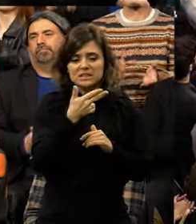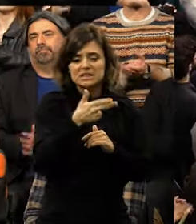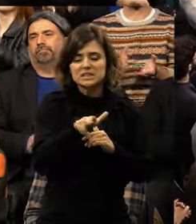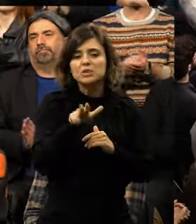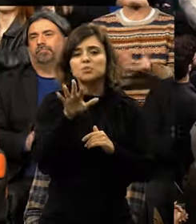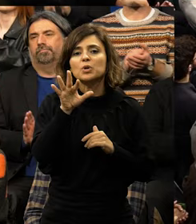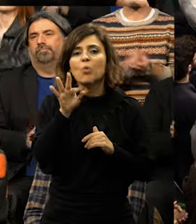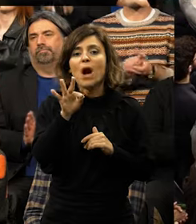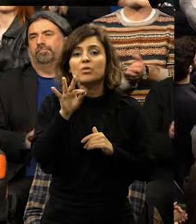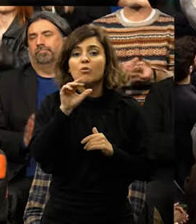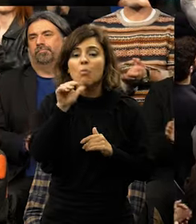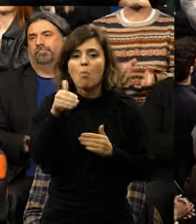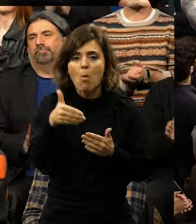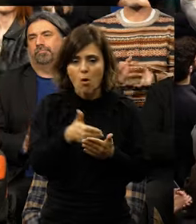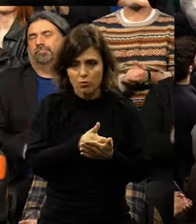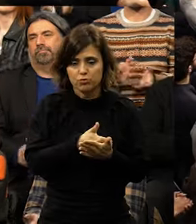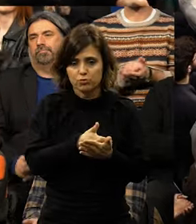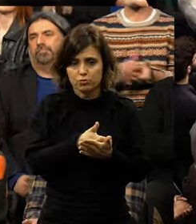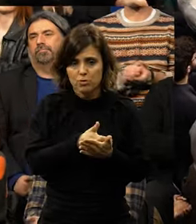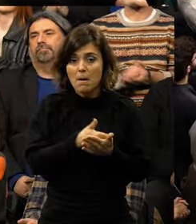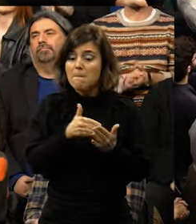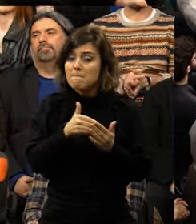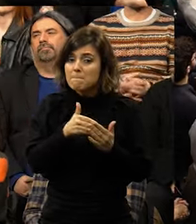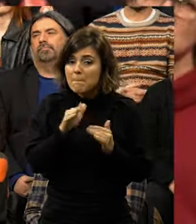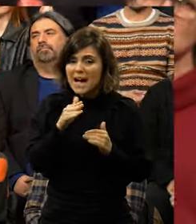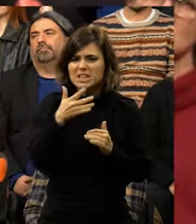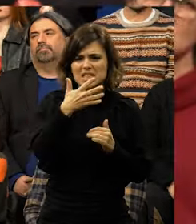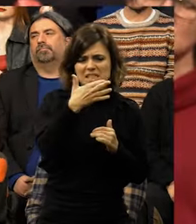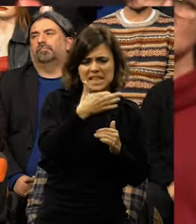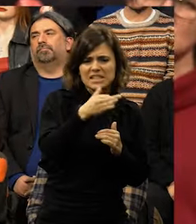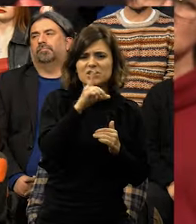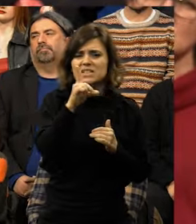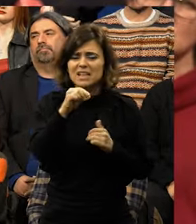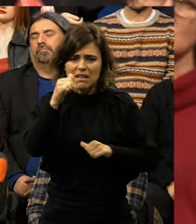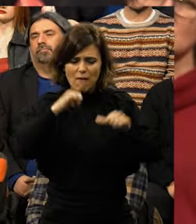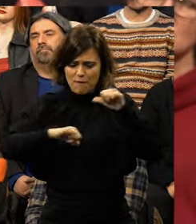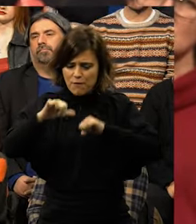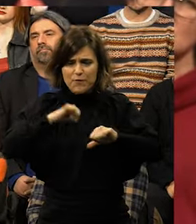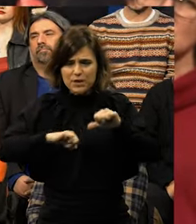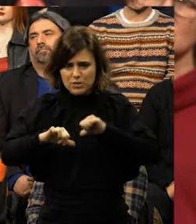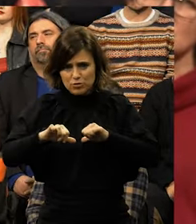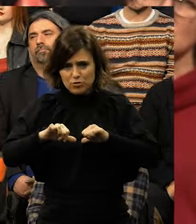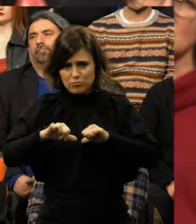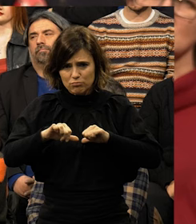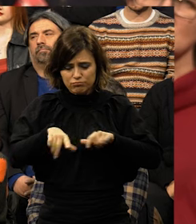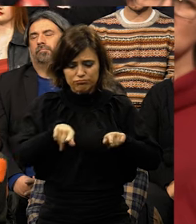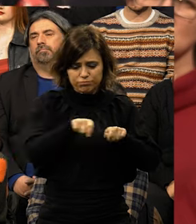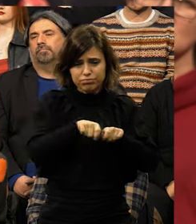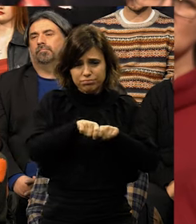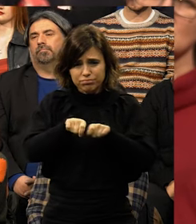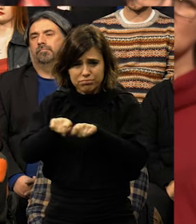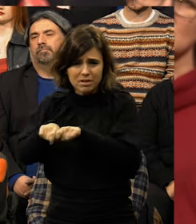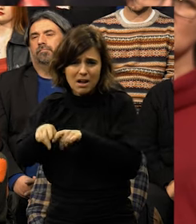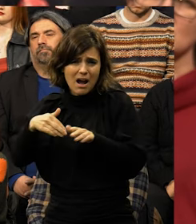mais mortos foram mais 760 feridos a juntar às mais de